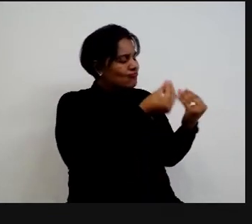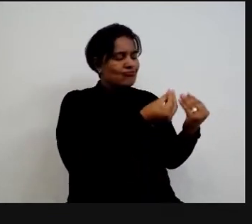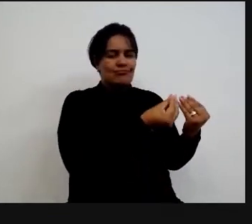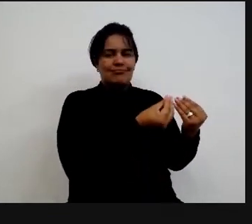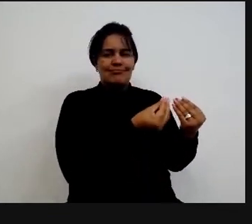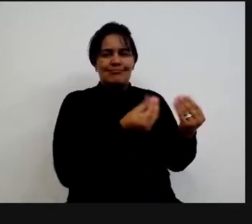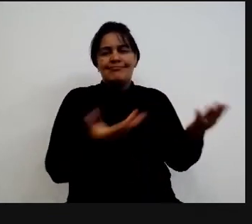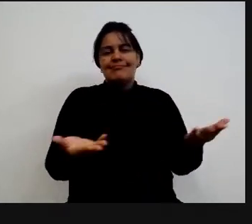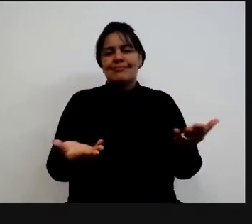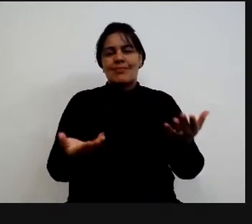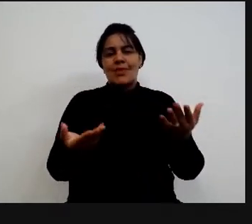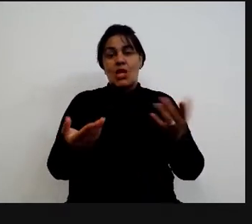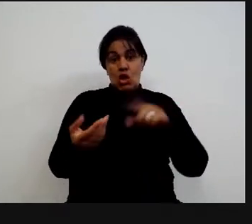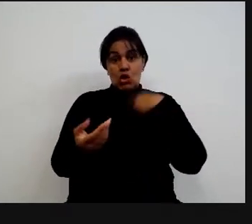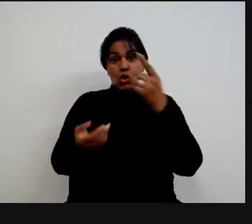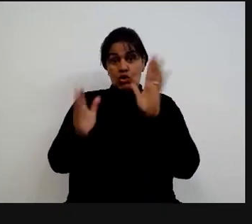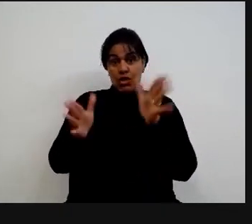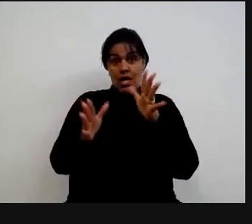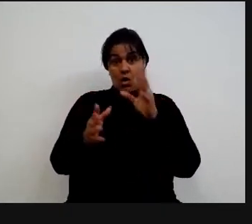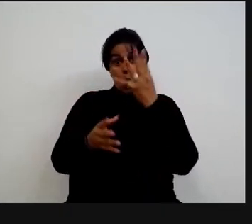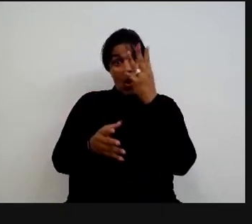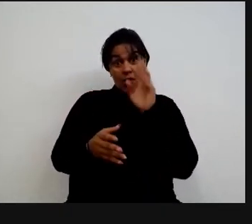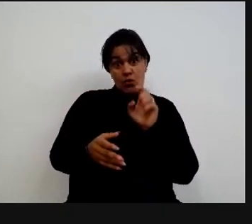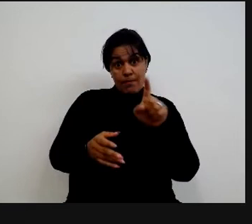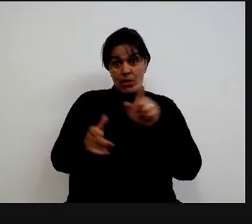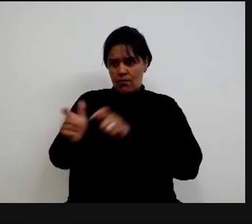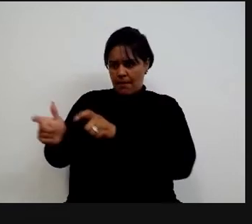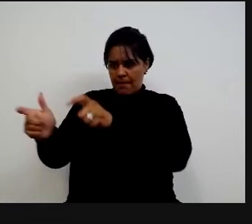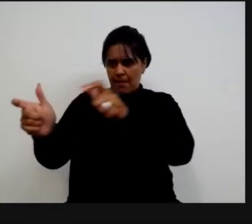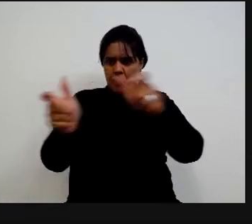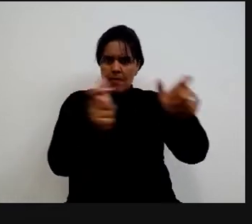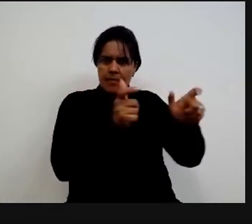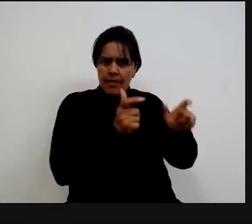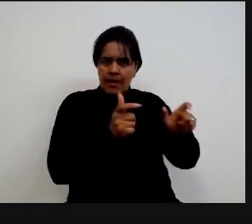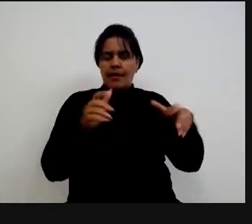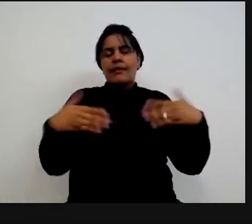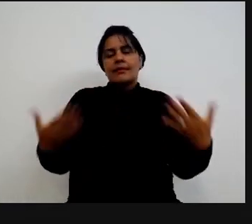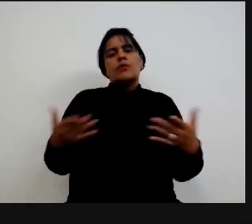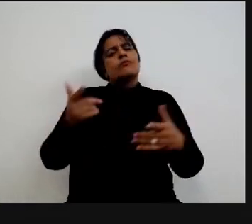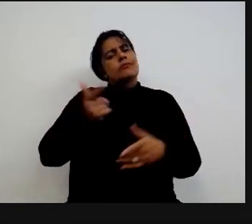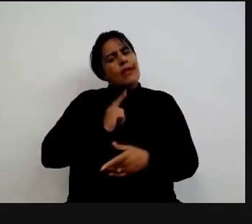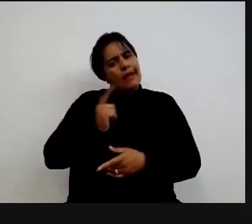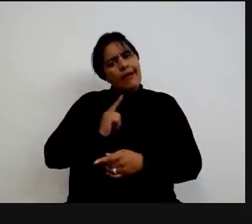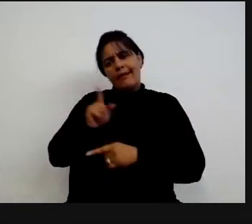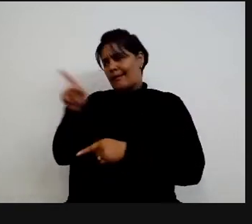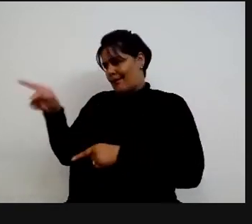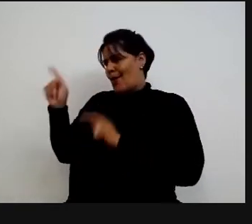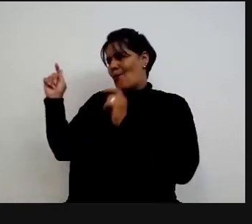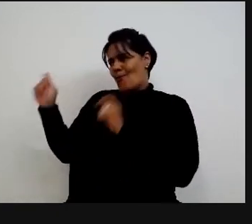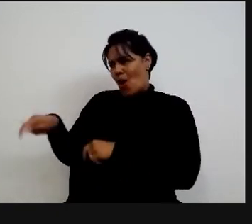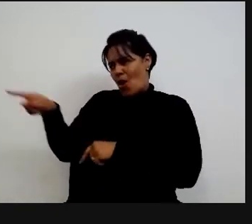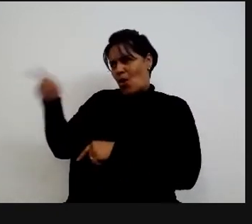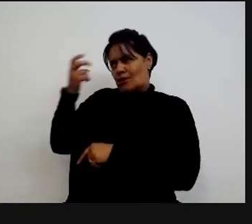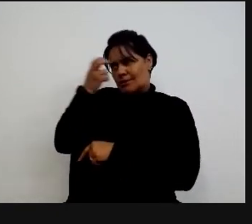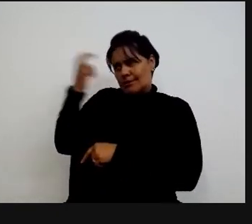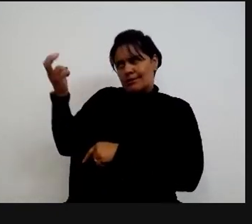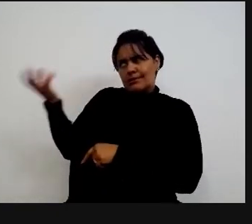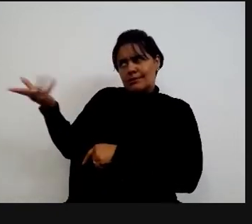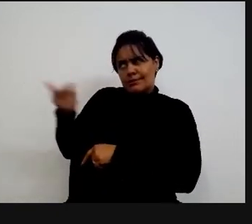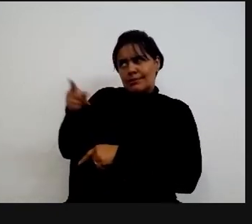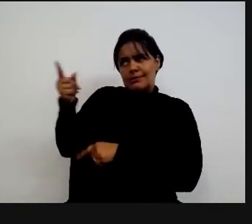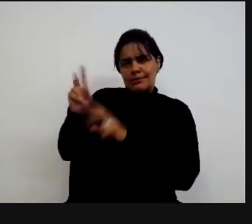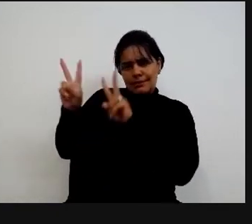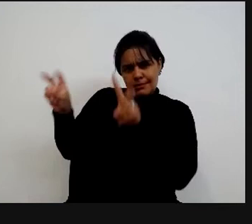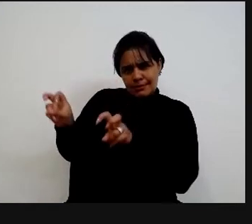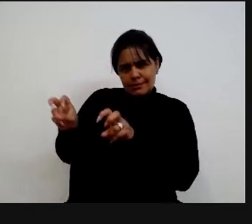agências espalhadas, então como é que você faz para que essa gestão do conhecimento chegue até lá? Então, sempre vai ter um colega que tem uma expertise em um determinado assunto, e ele